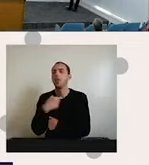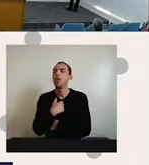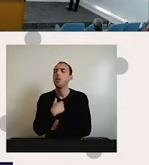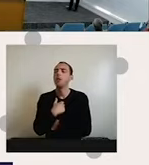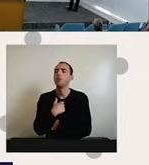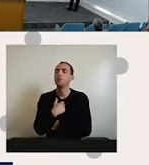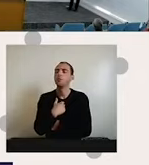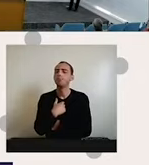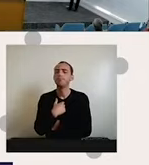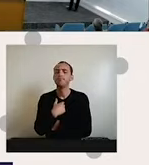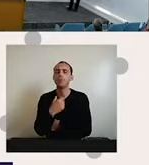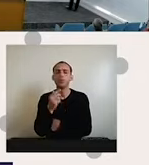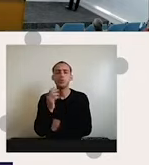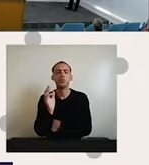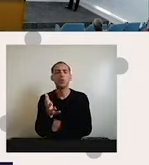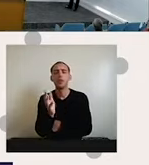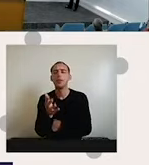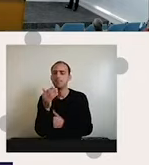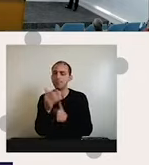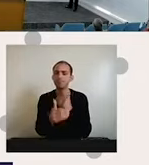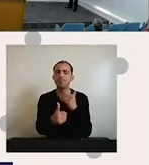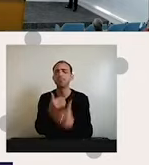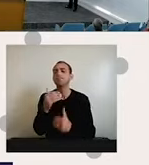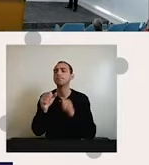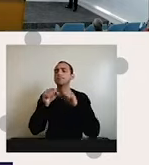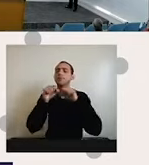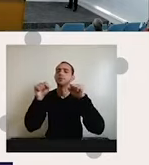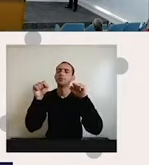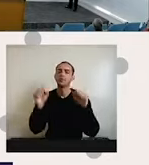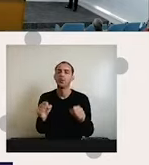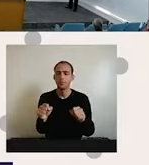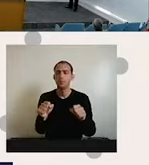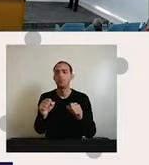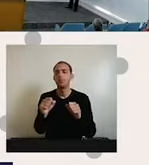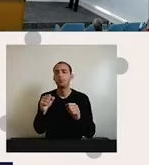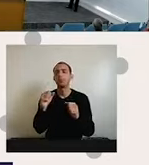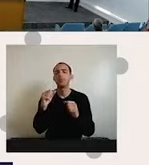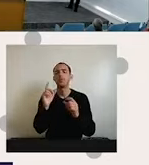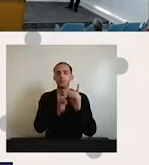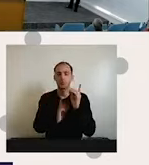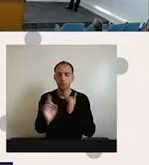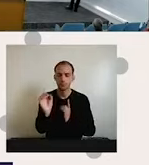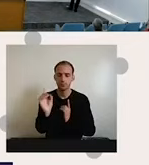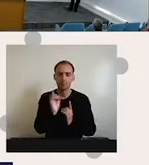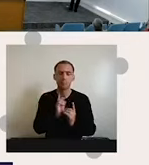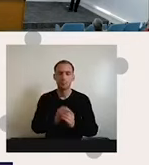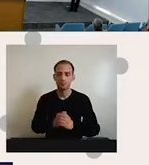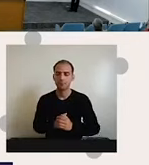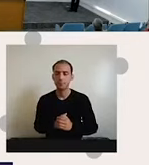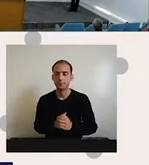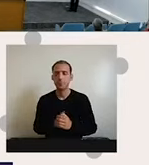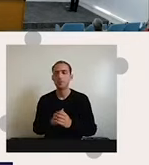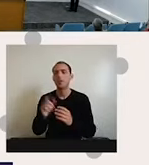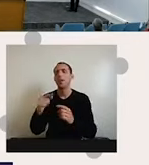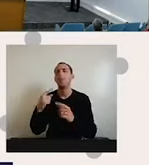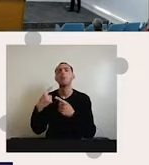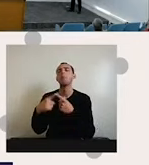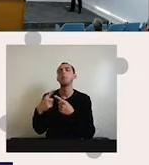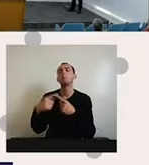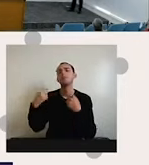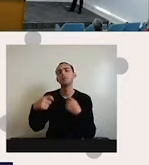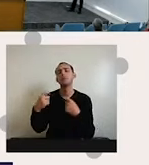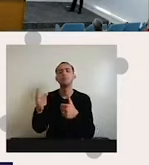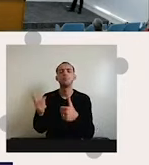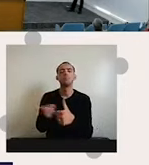precisa primeiro reconhecer a incapacidade, e aí a gente estabelece, então, o benefício como acidentário por essa relação de ser uma depressão em